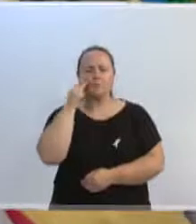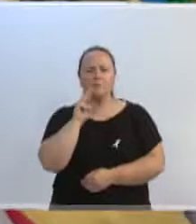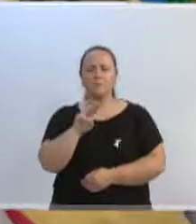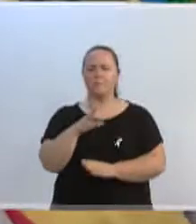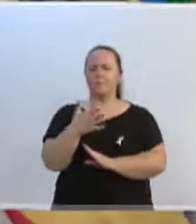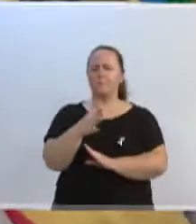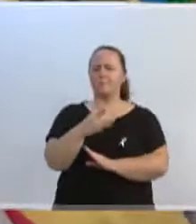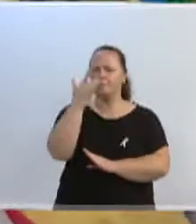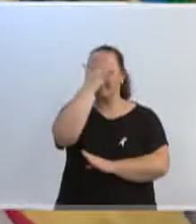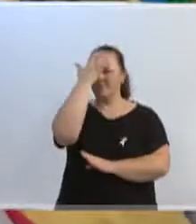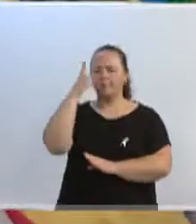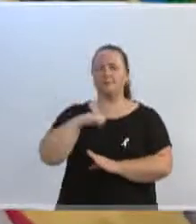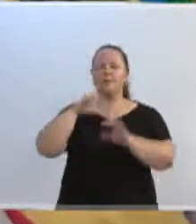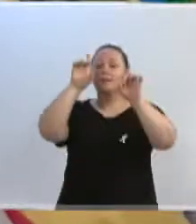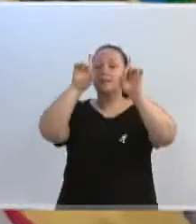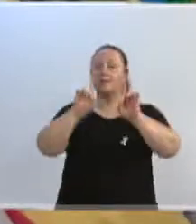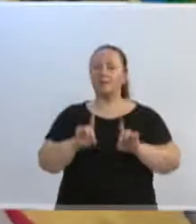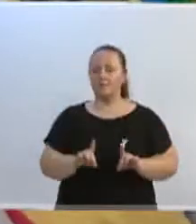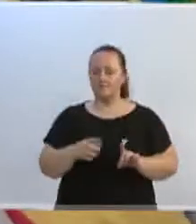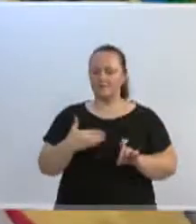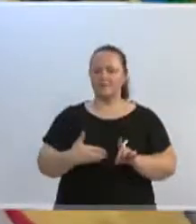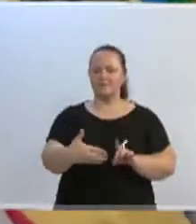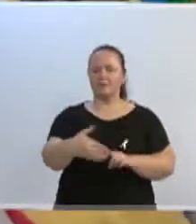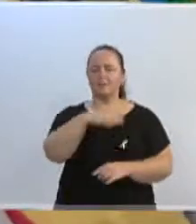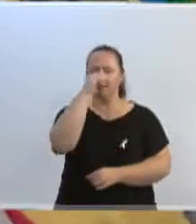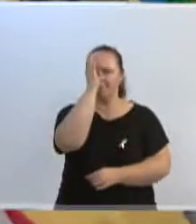de deficientes no Brasil.